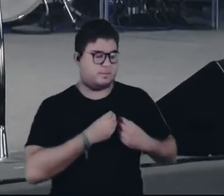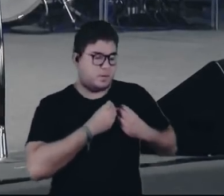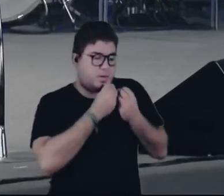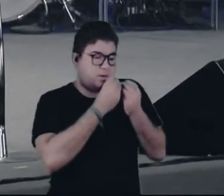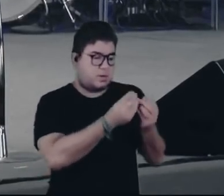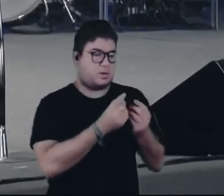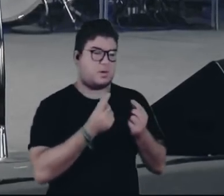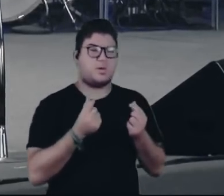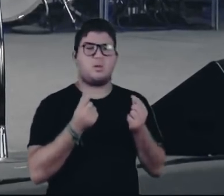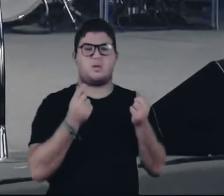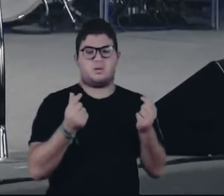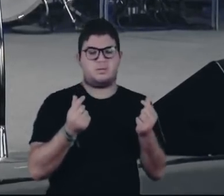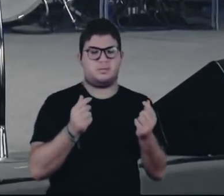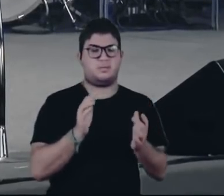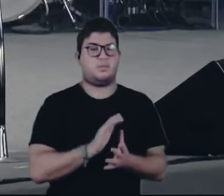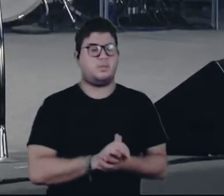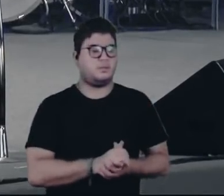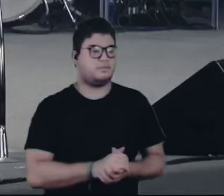suas finanças.